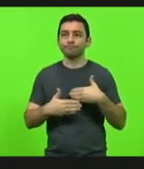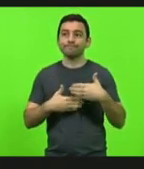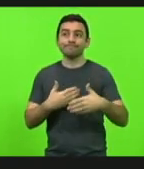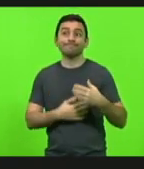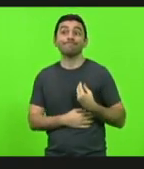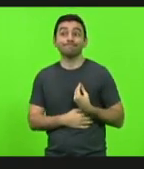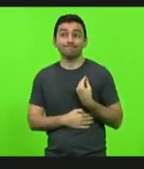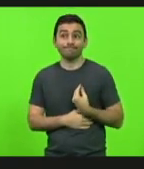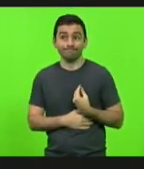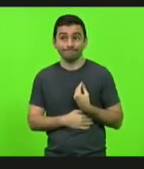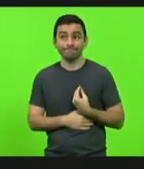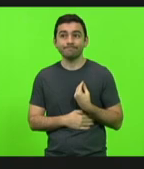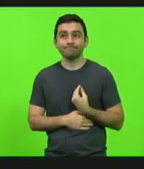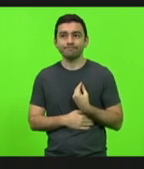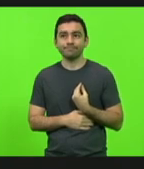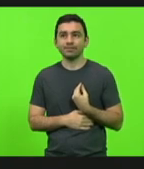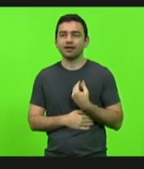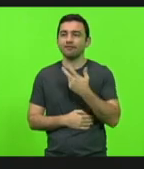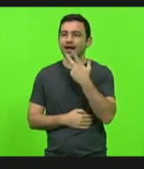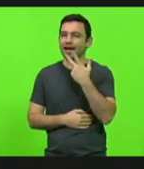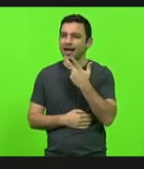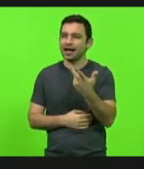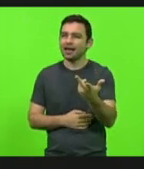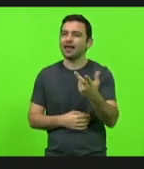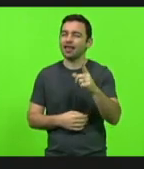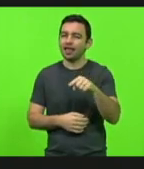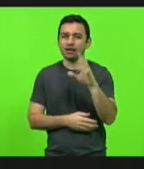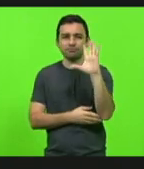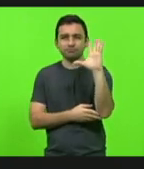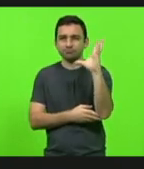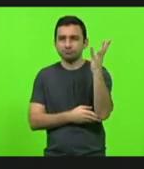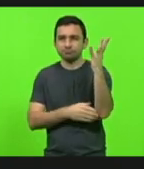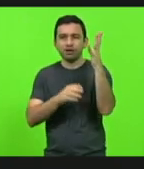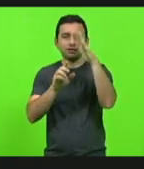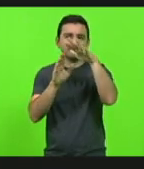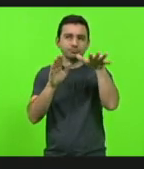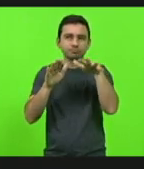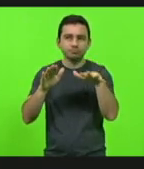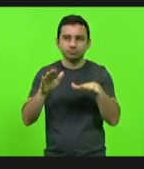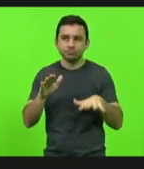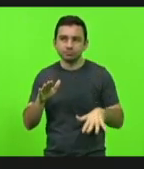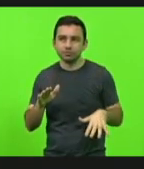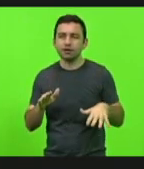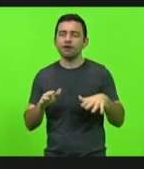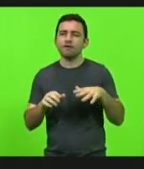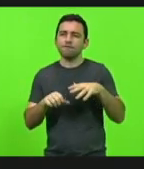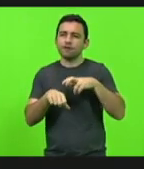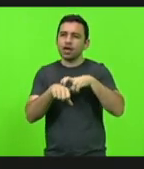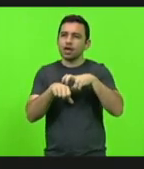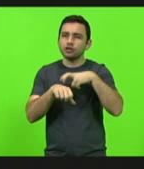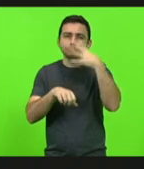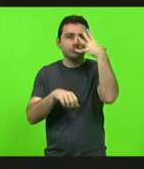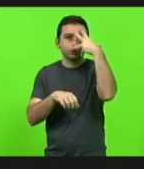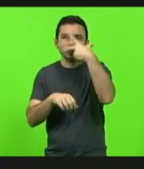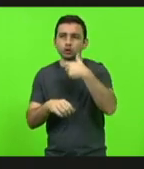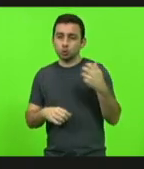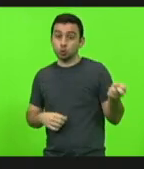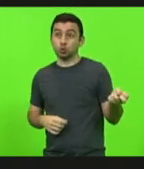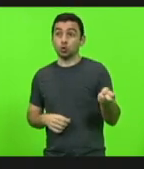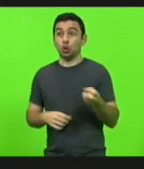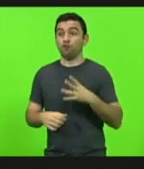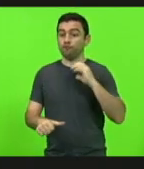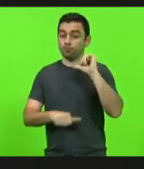né quando a gente fala em Primavera é a questão do Florescer das Flores o verde do Belo de uma nova estação né